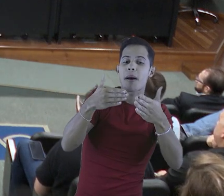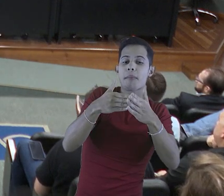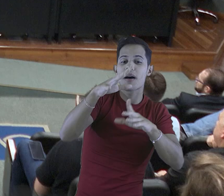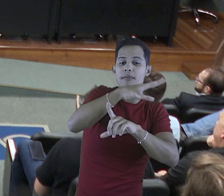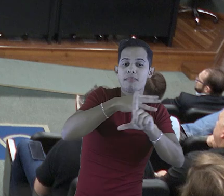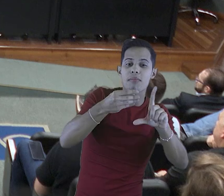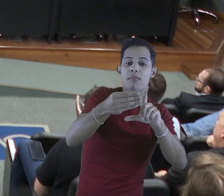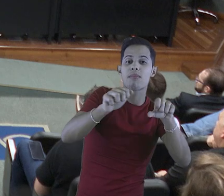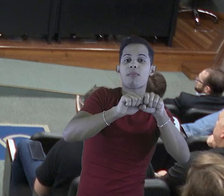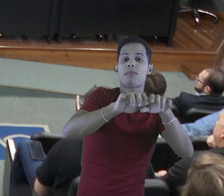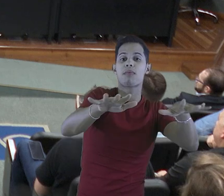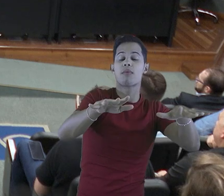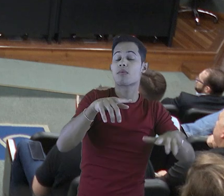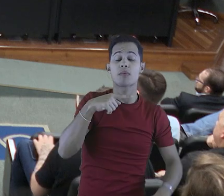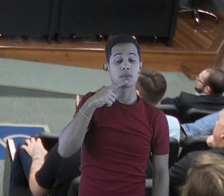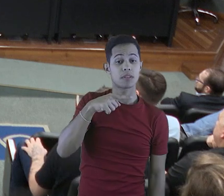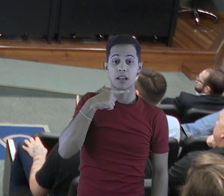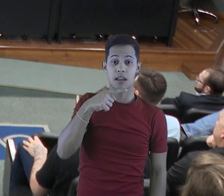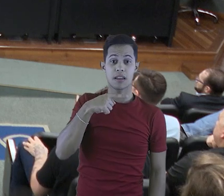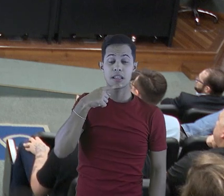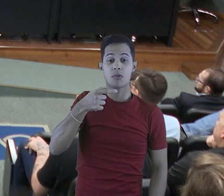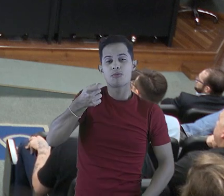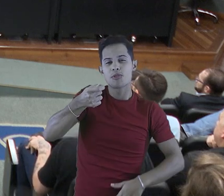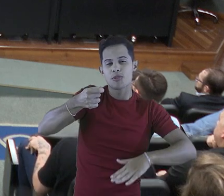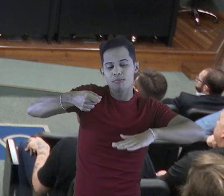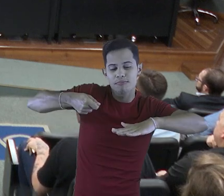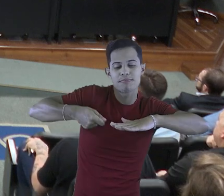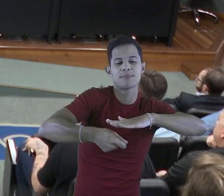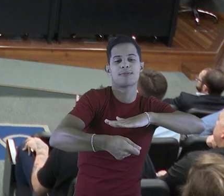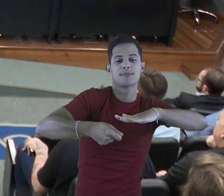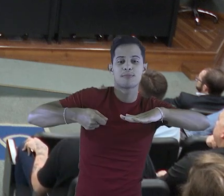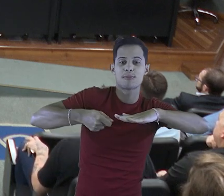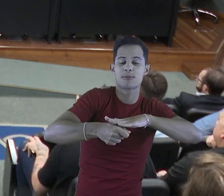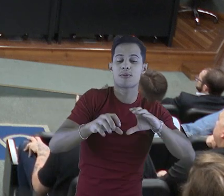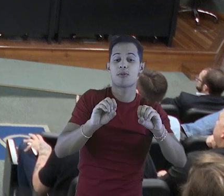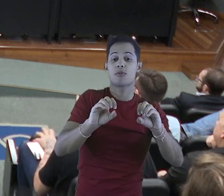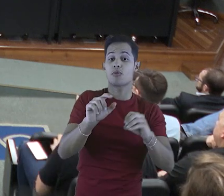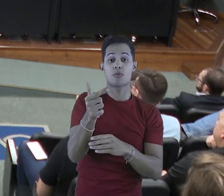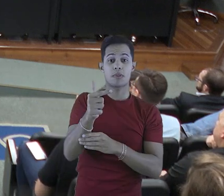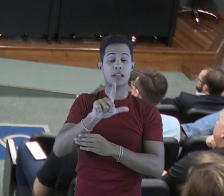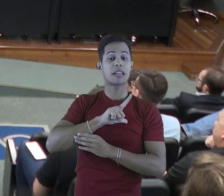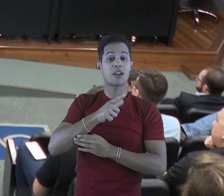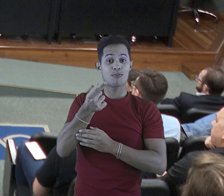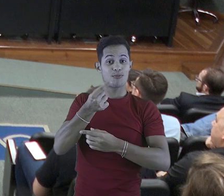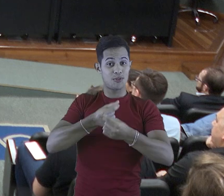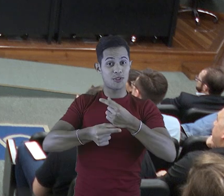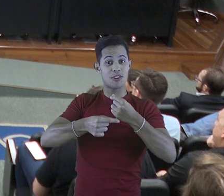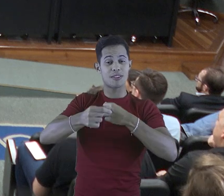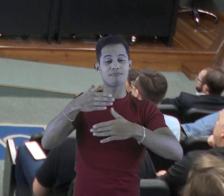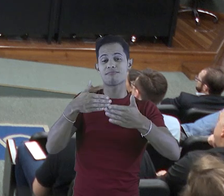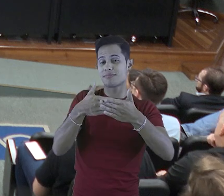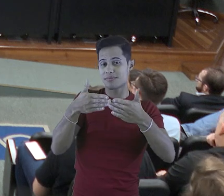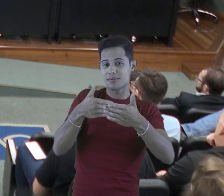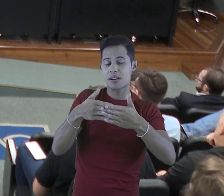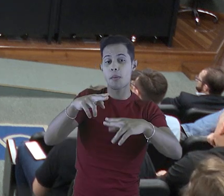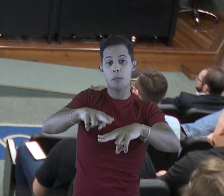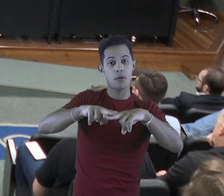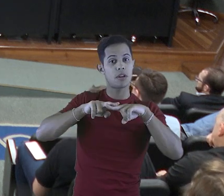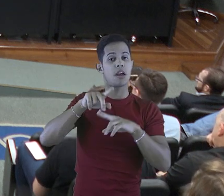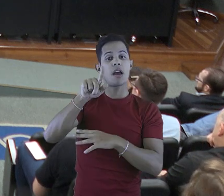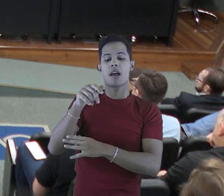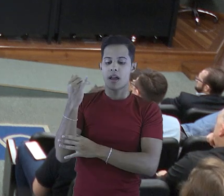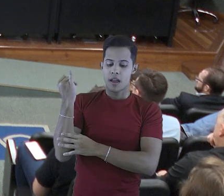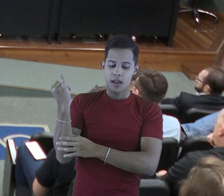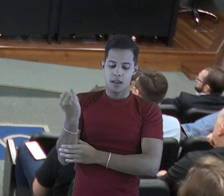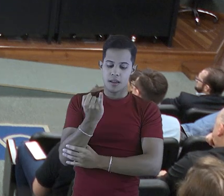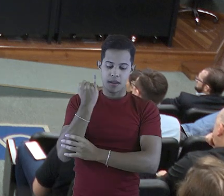A gente não tem como investir em educação. A está no Brasil, a gente tem orçamento limitado. Então, dentro do orçamento, por isso que é muito